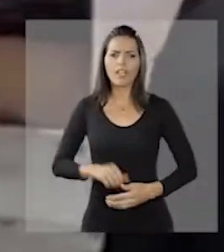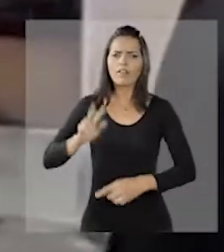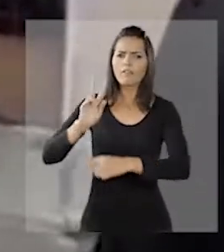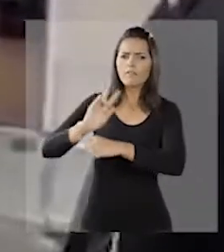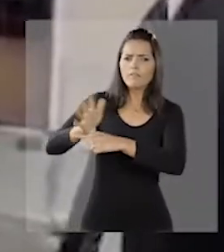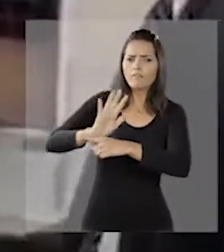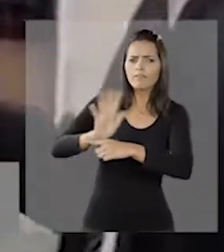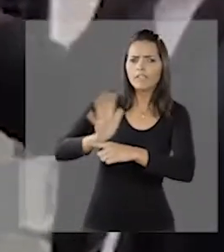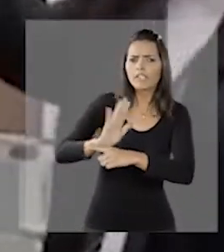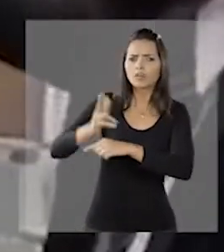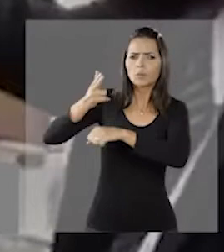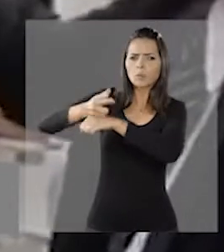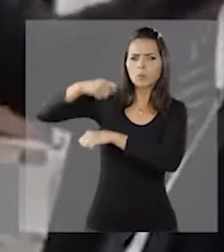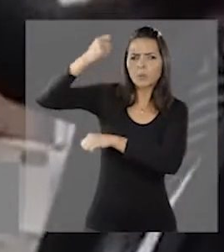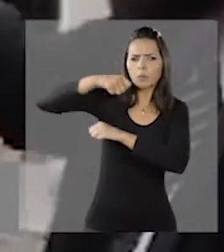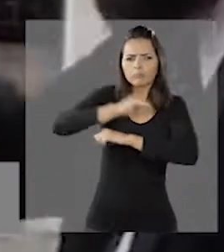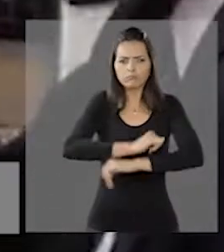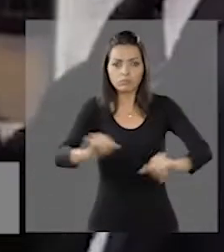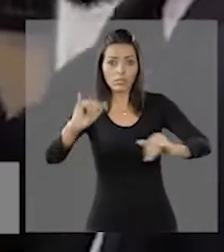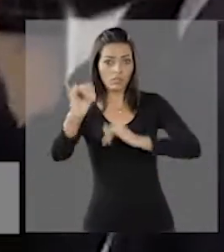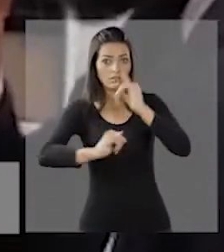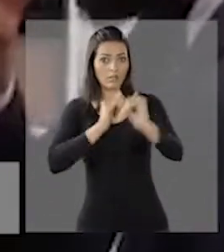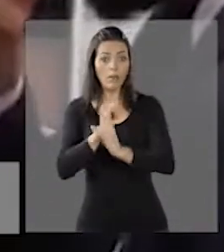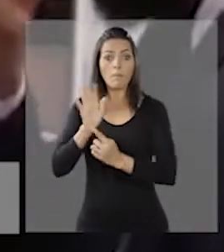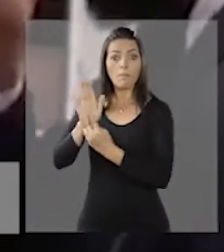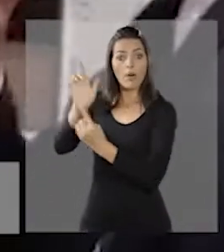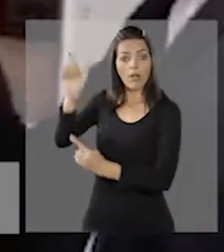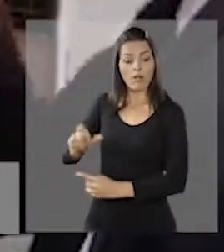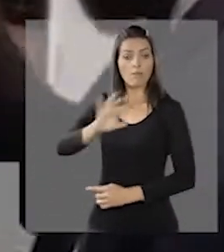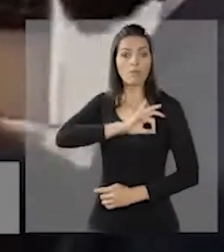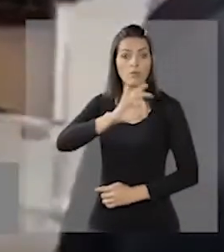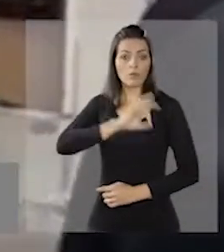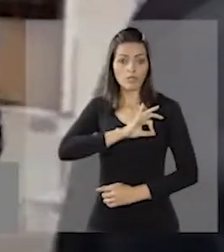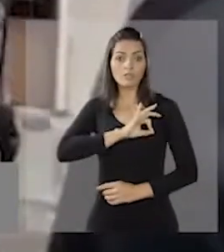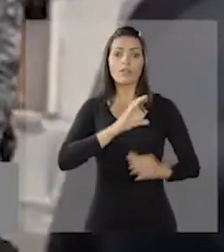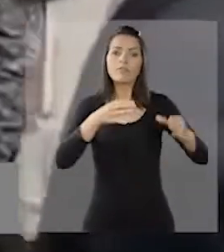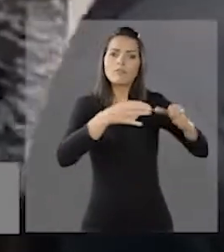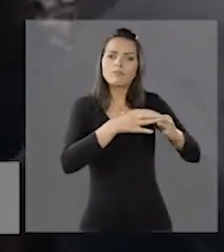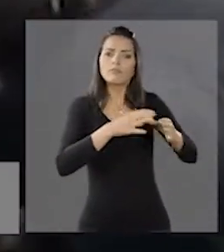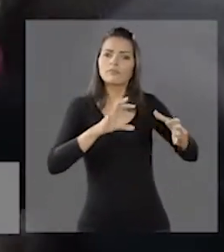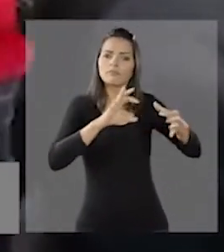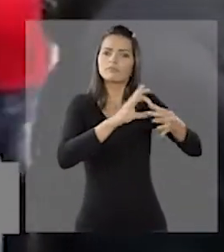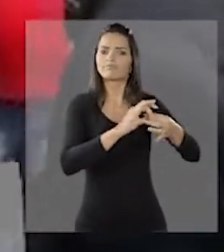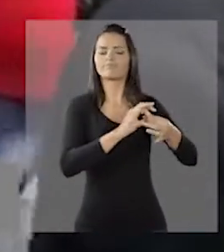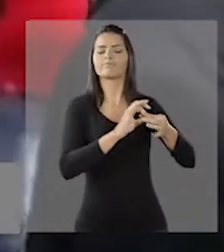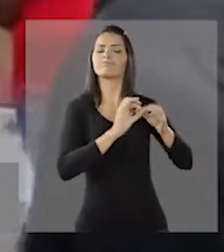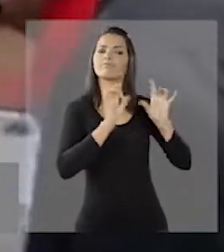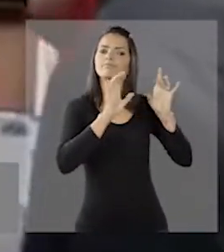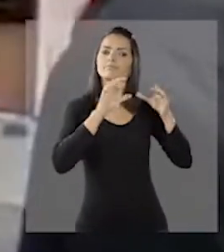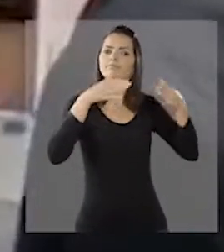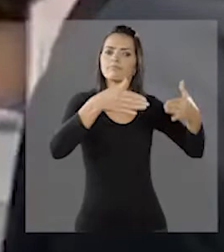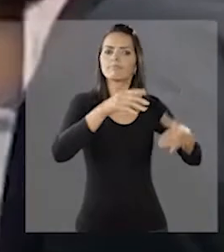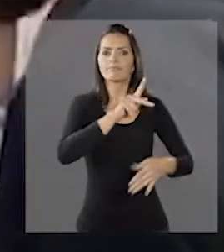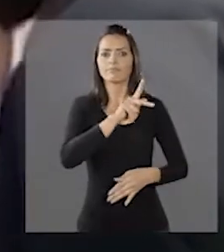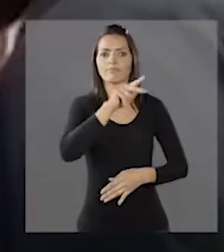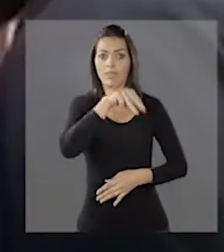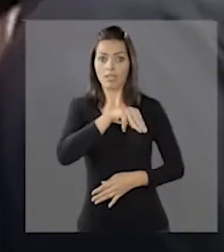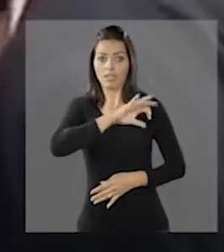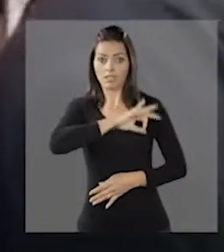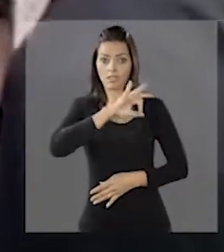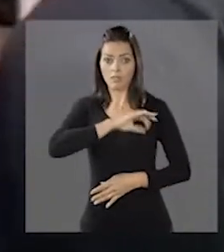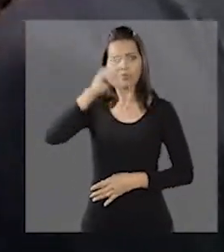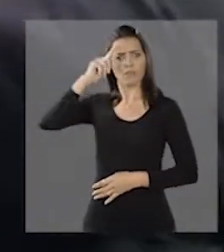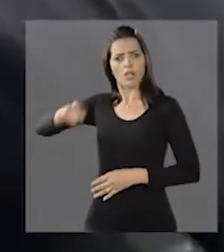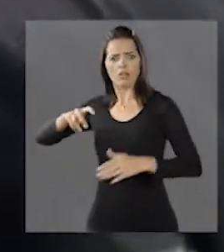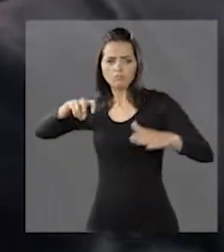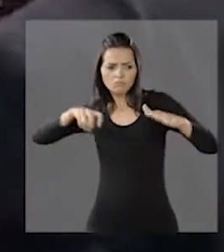que circula na internet mostra um agente do Batalhão Integrado Especializado da PM mandando o advogado entrar na